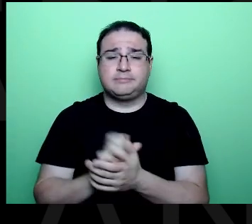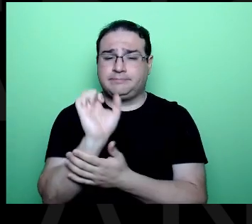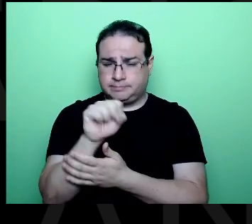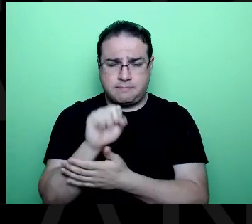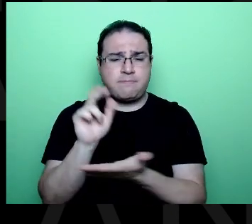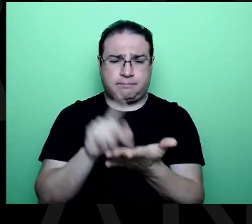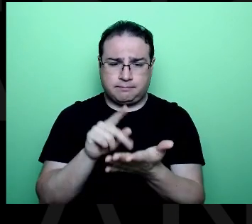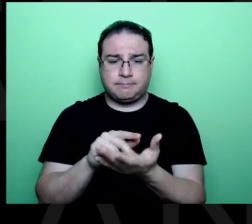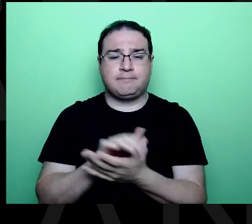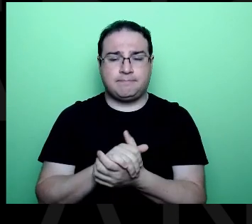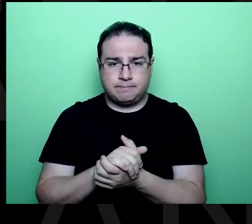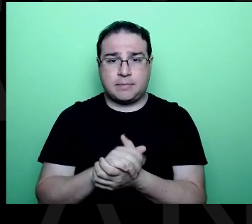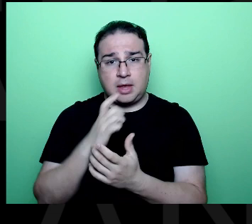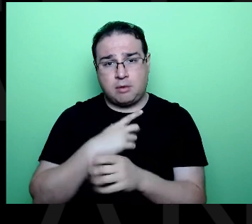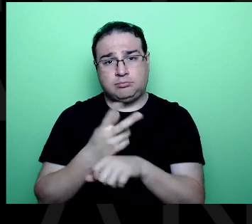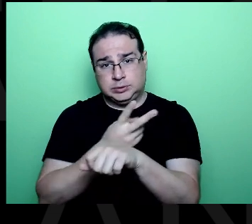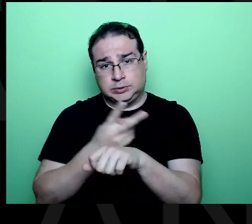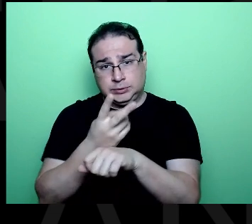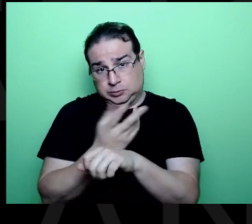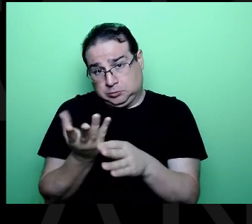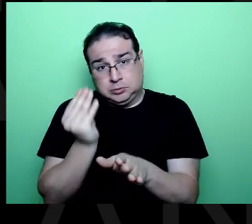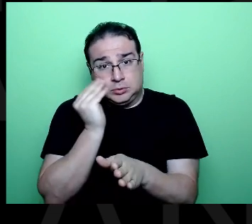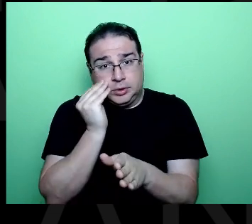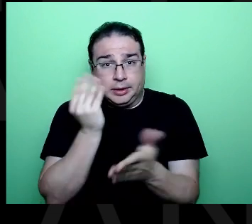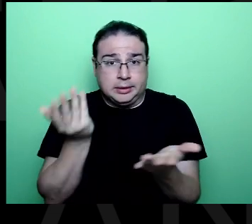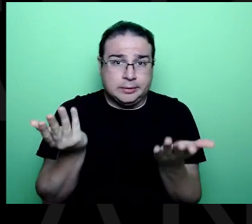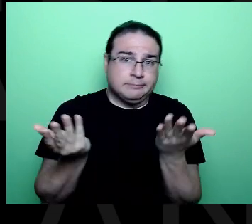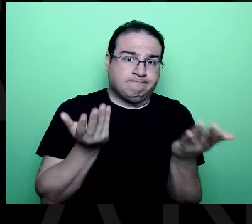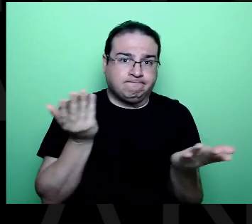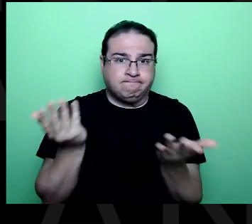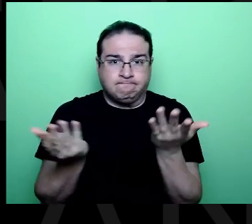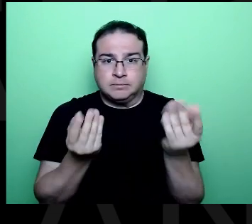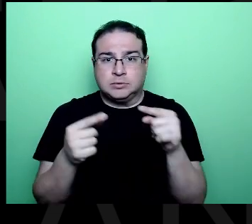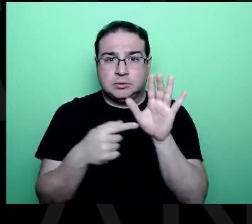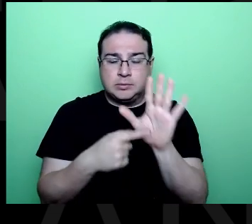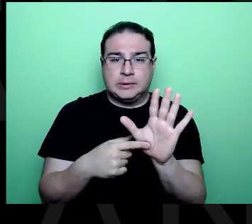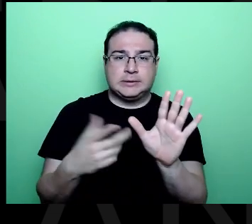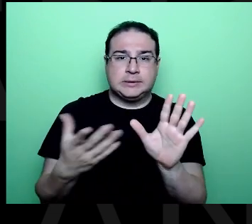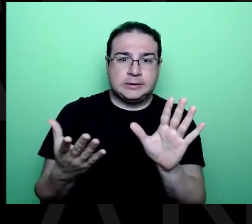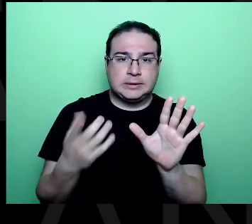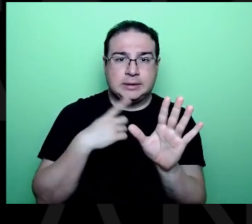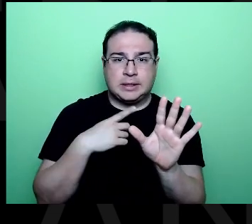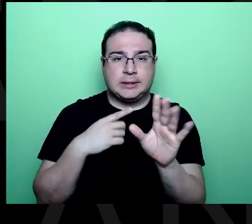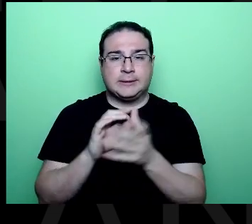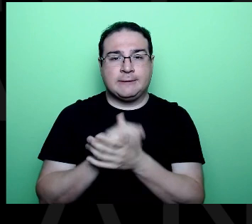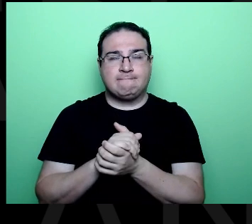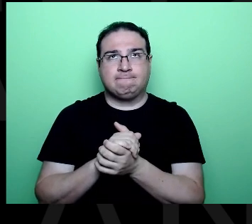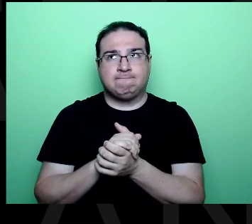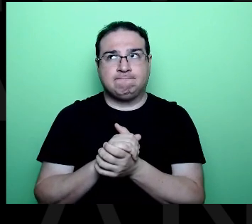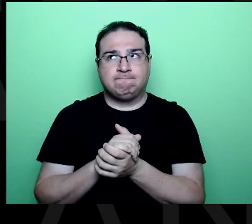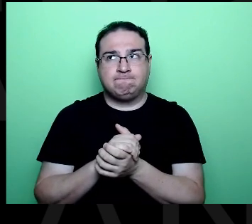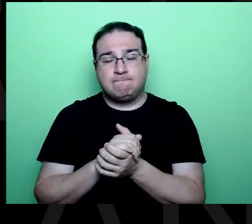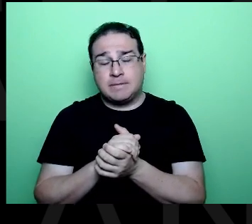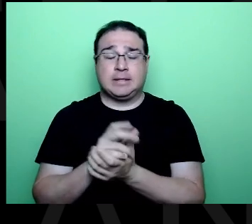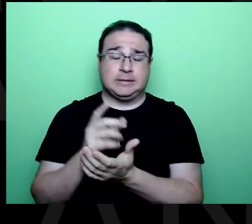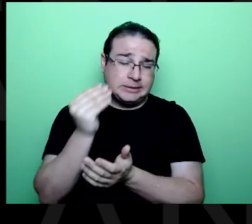isso. É, não, é verdade, mas eu procuro não, procuro não, eu não, não assim,